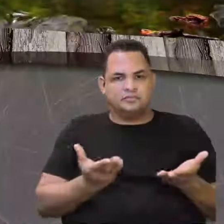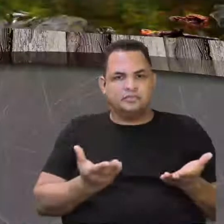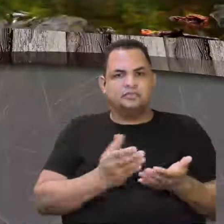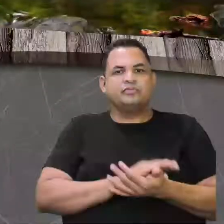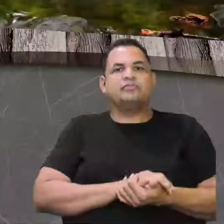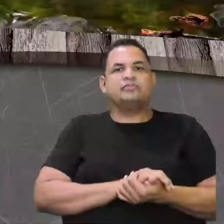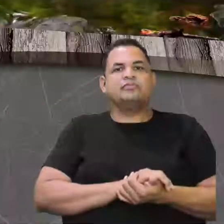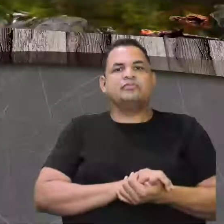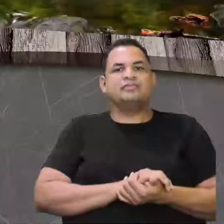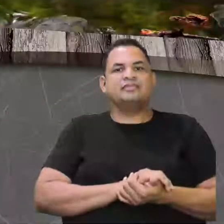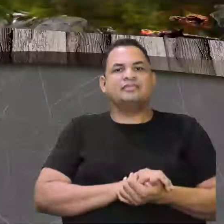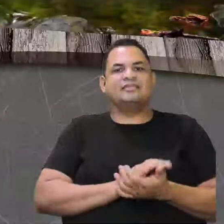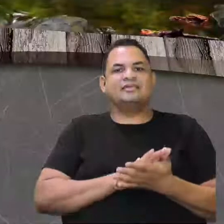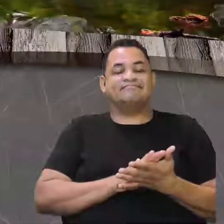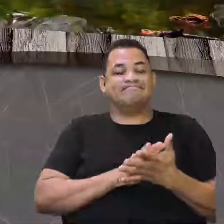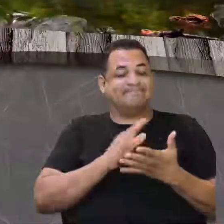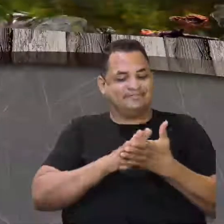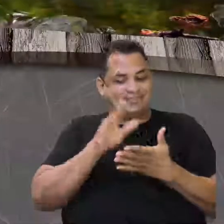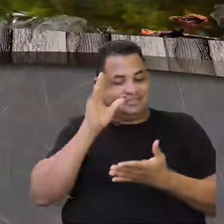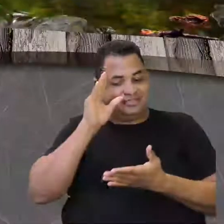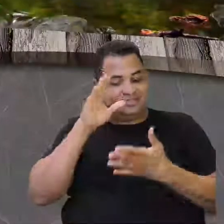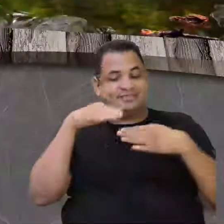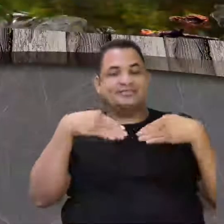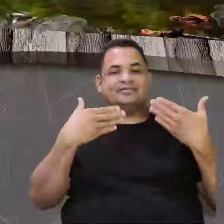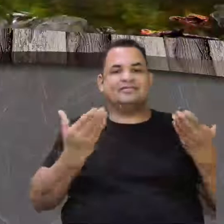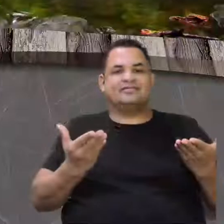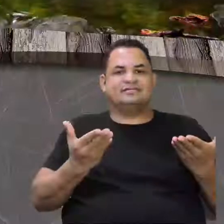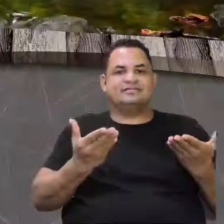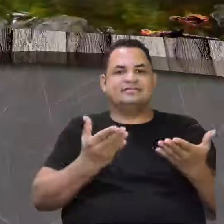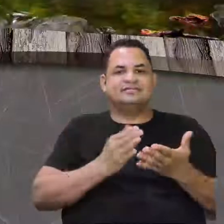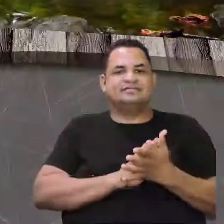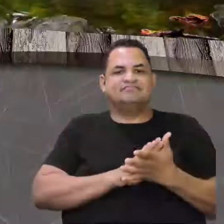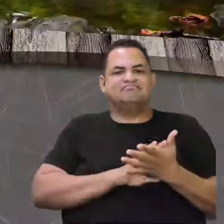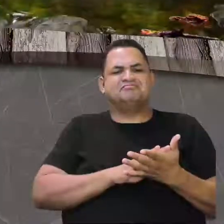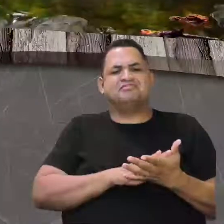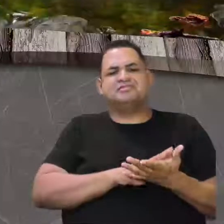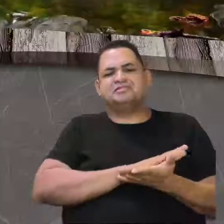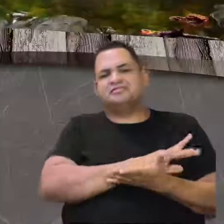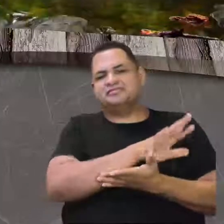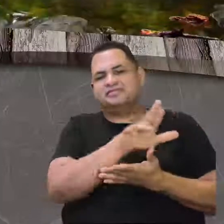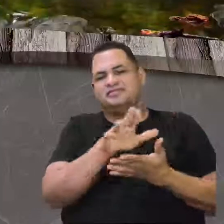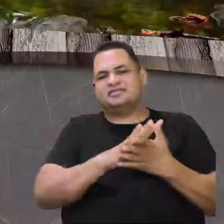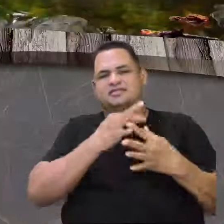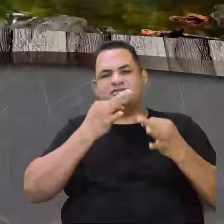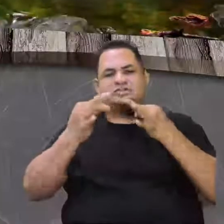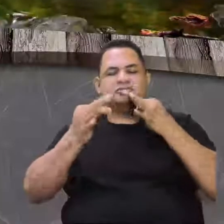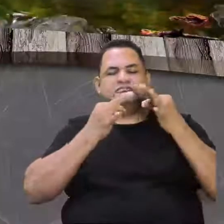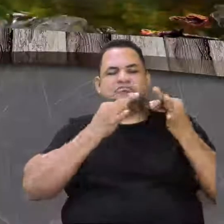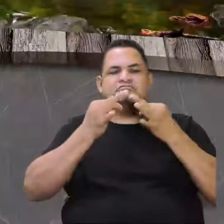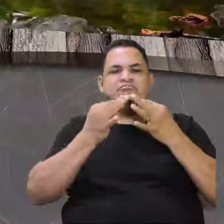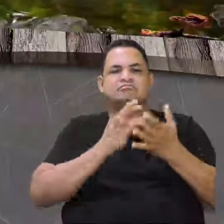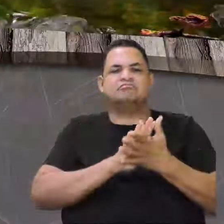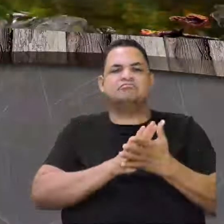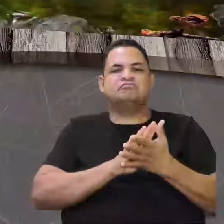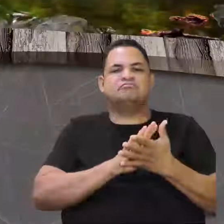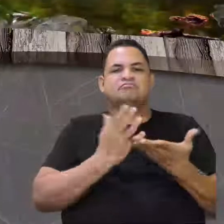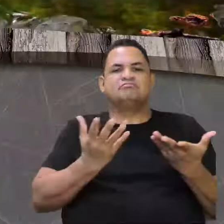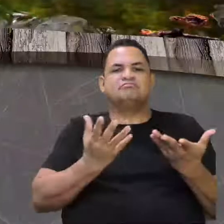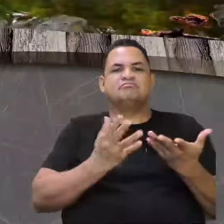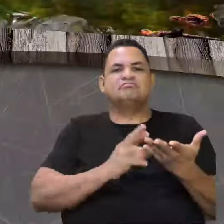aula muito interessante, de muitas discussões, de muitos